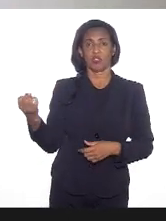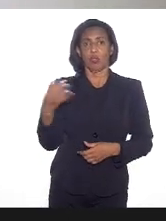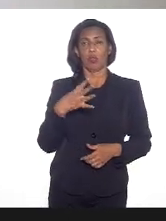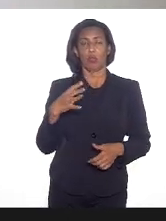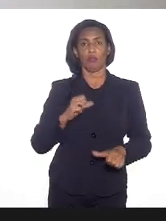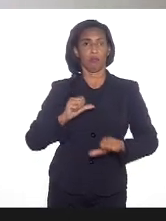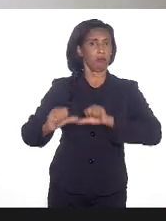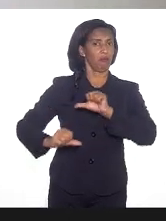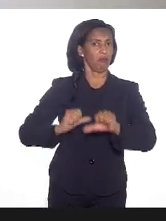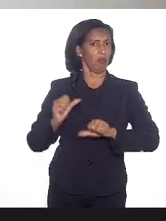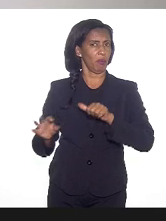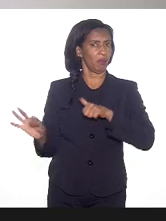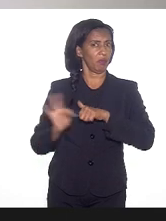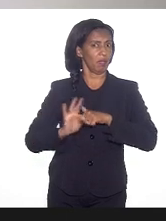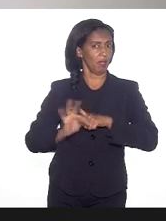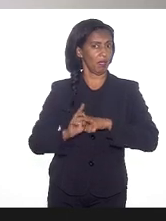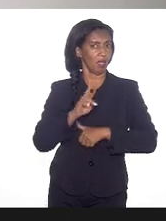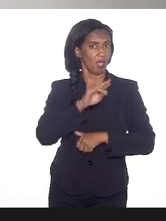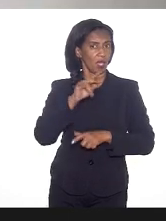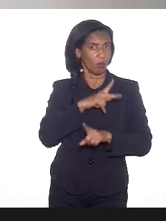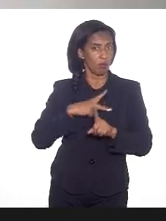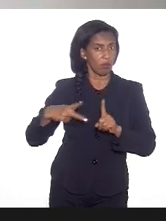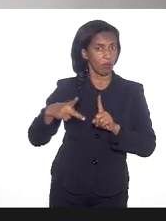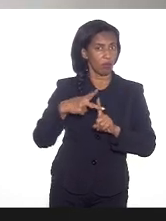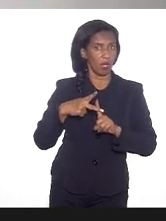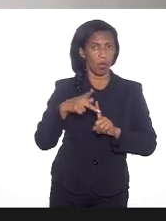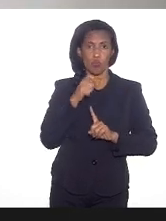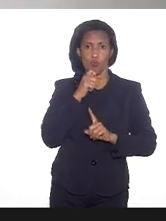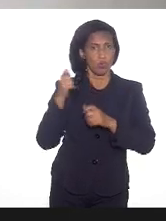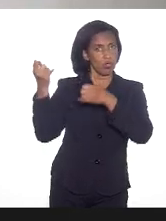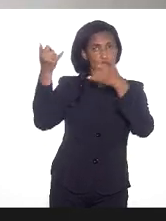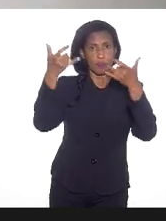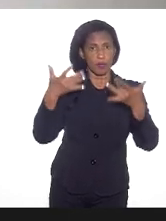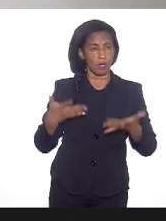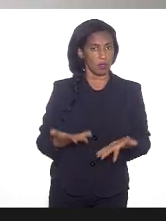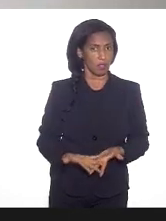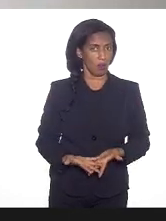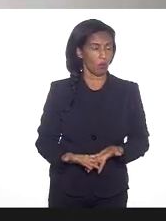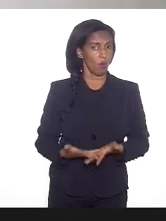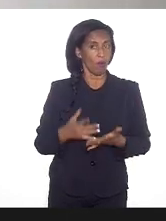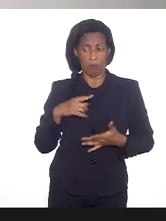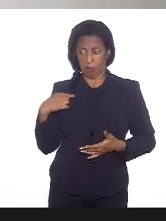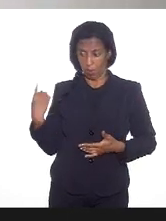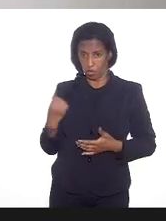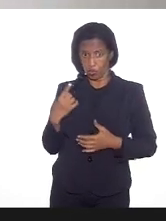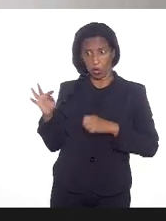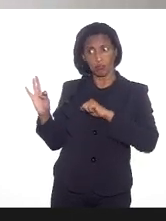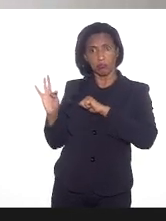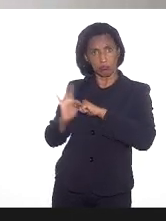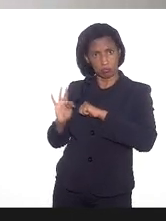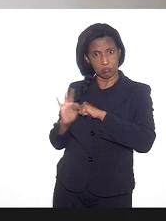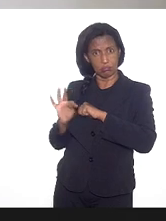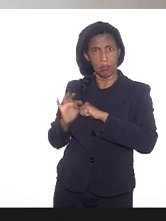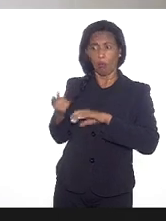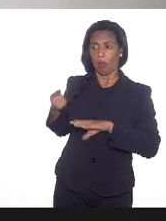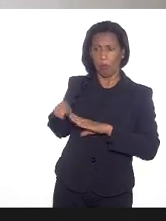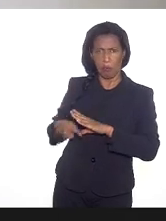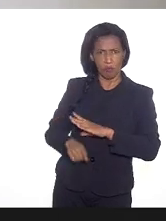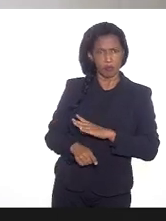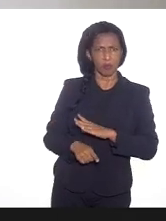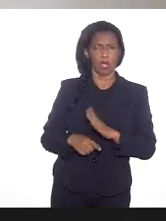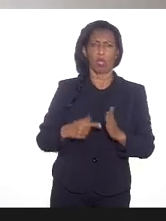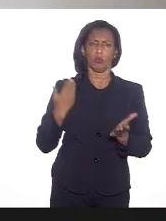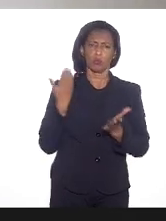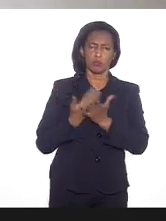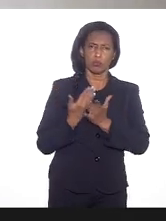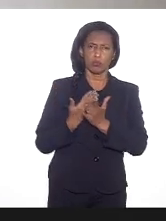reforma. Tecnicamente, o Rio Previdência não conseguiu nos explicar isso. Mas a gente conseguiu, tecnicamente, aprofundar uma